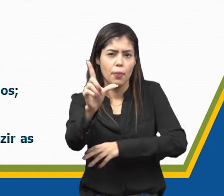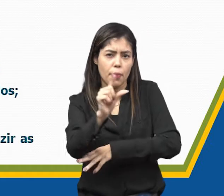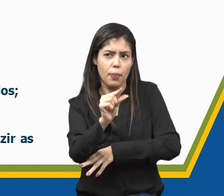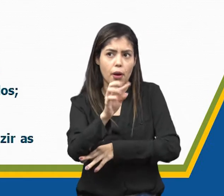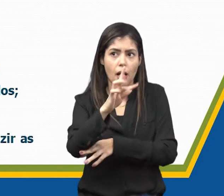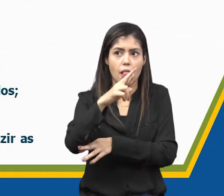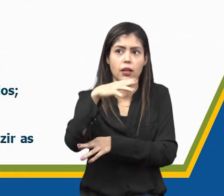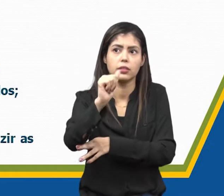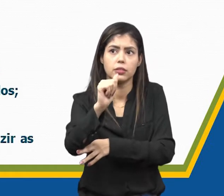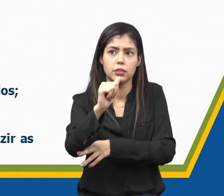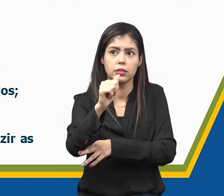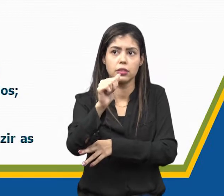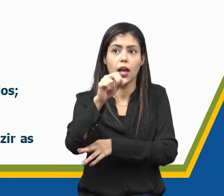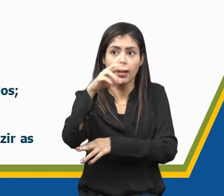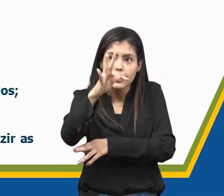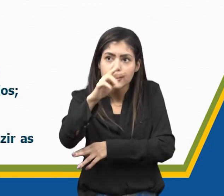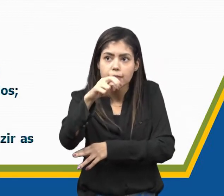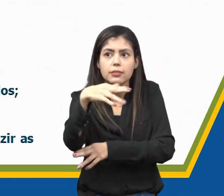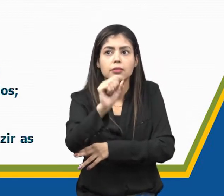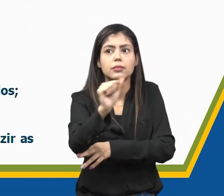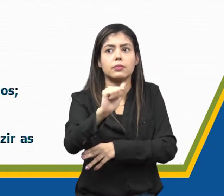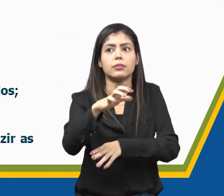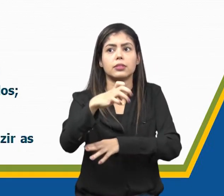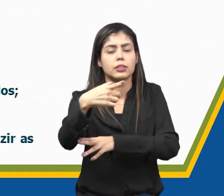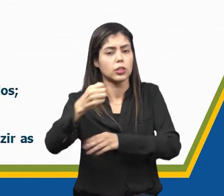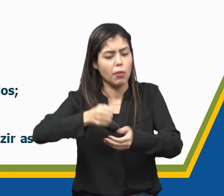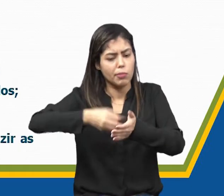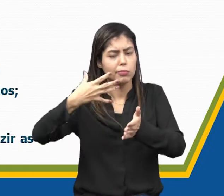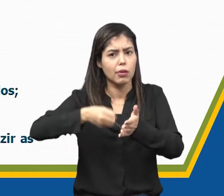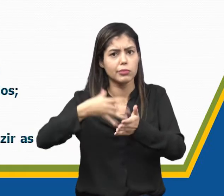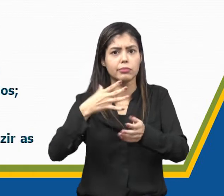diminuir a tensão excessiva dos músculos,